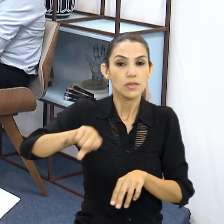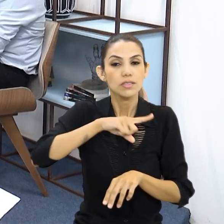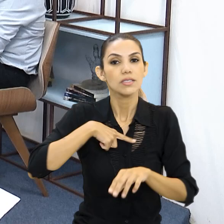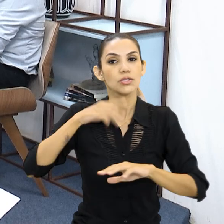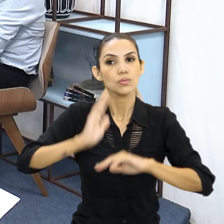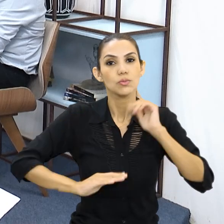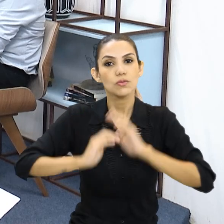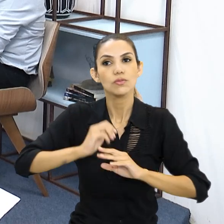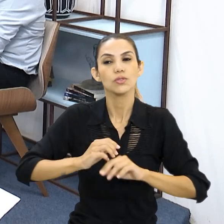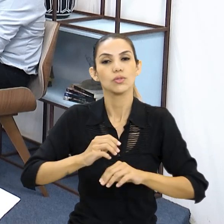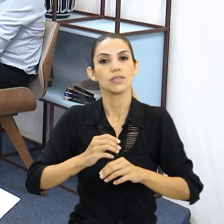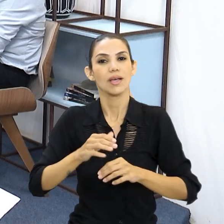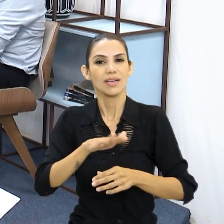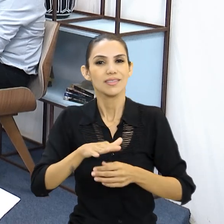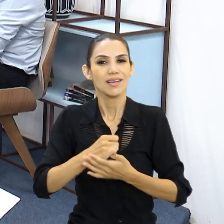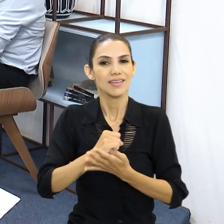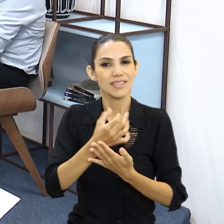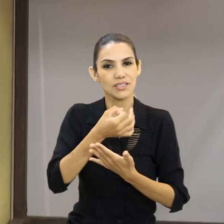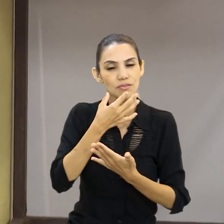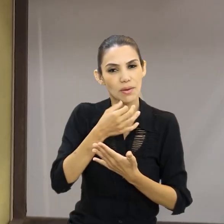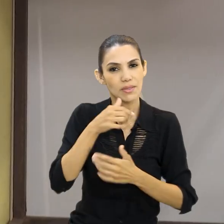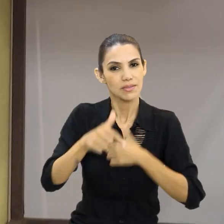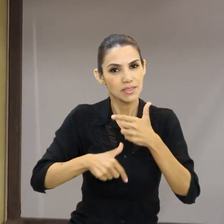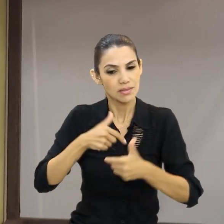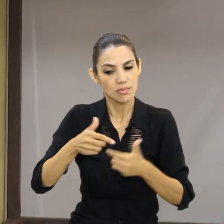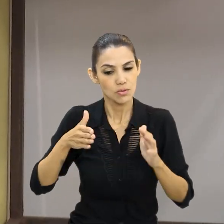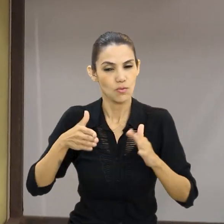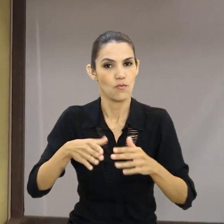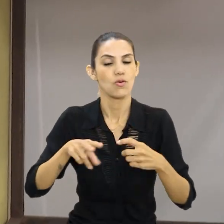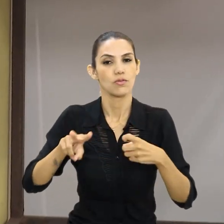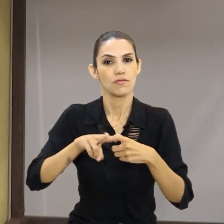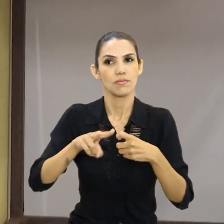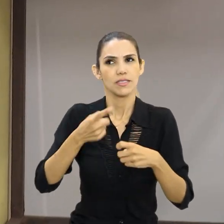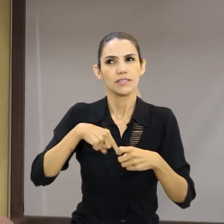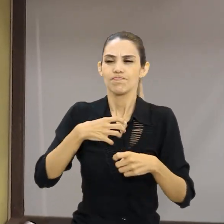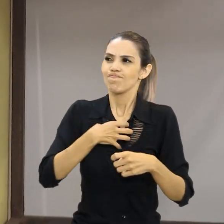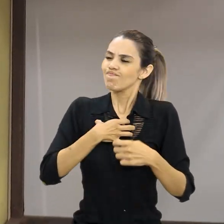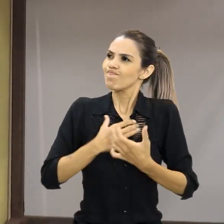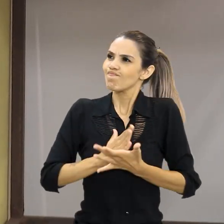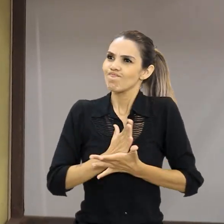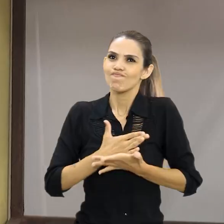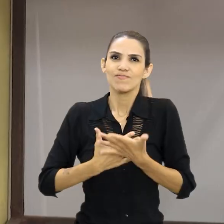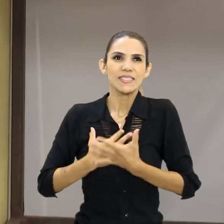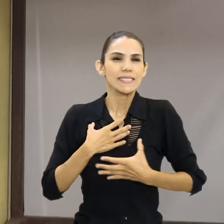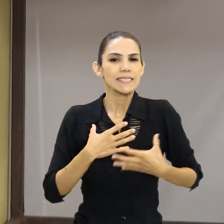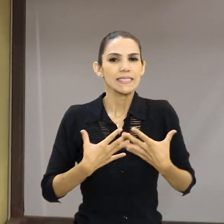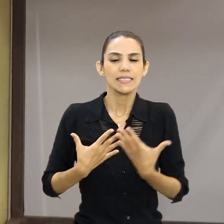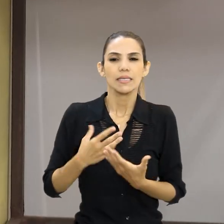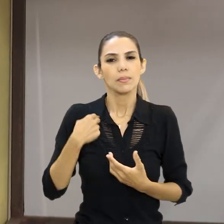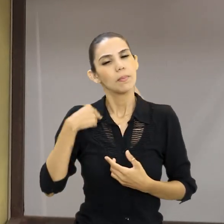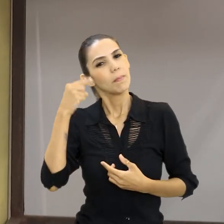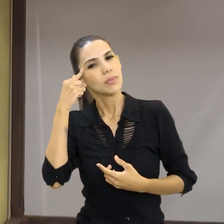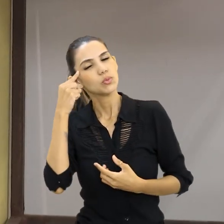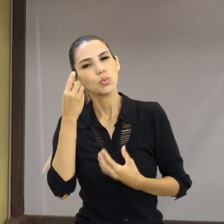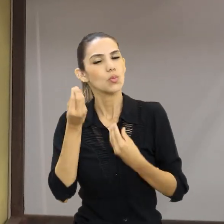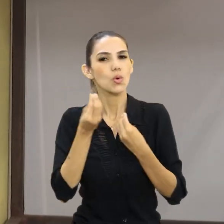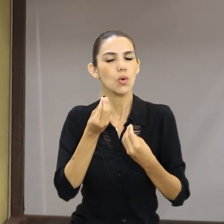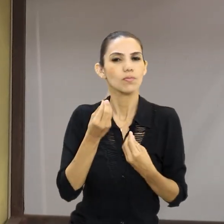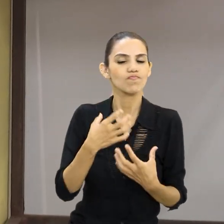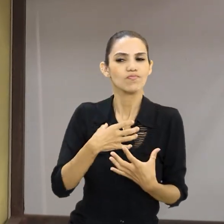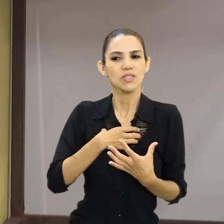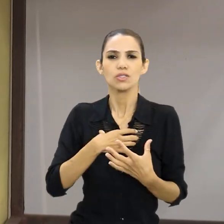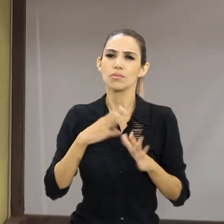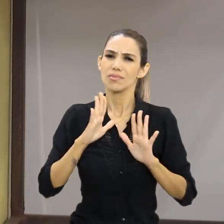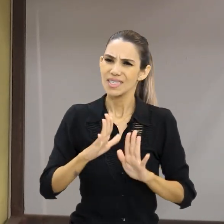então na área de farmácia hospitalar veterinária, pensando que o uso irracional dos medicamentos,